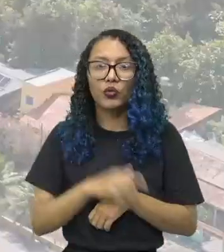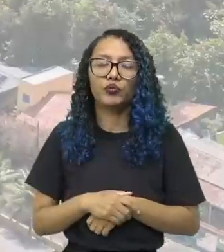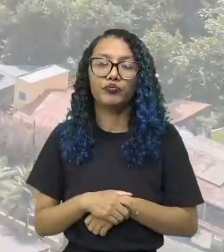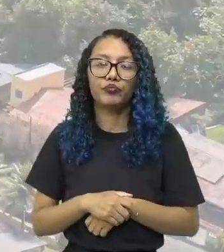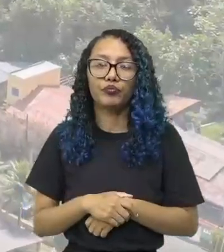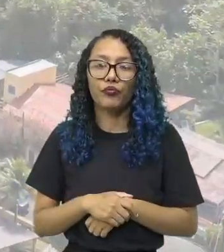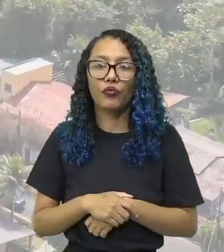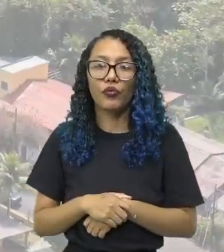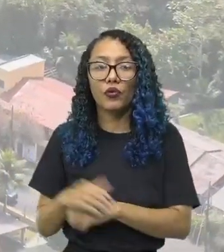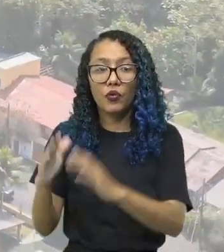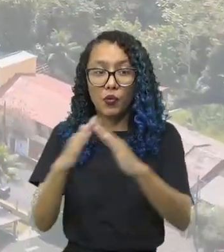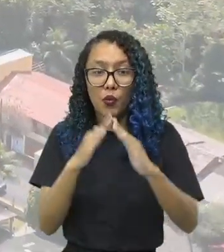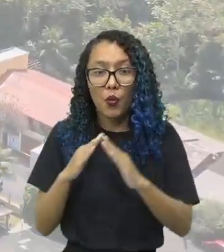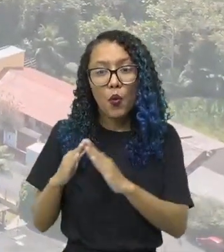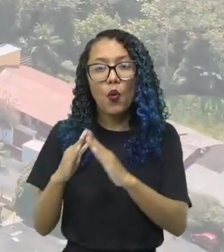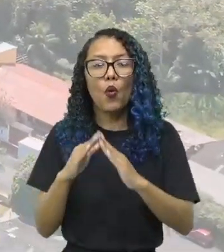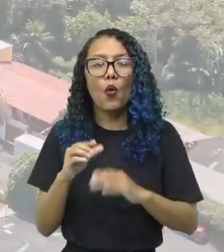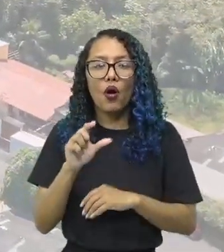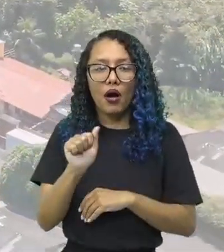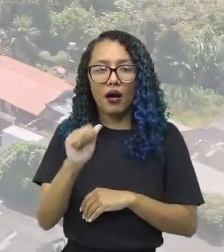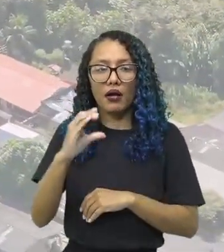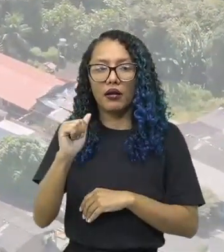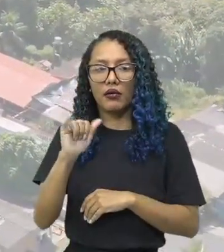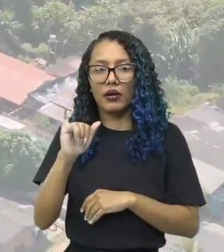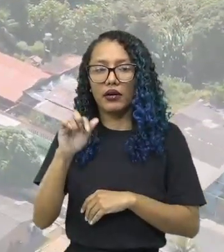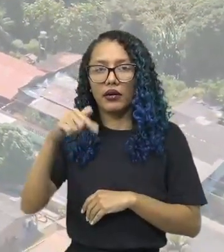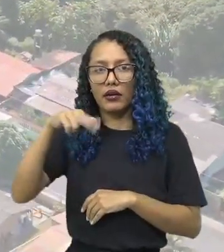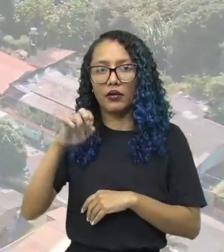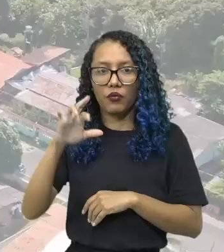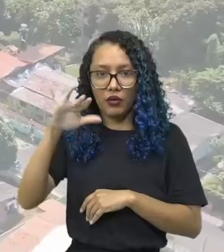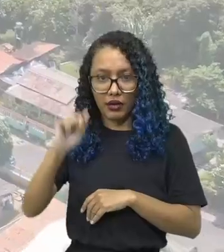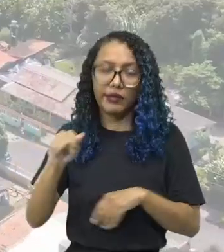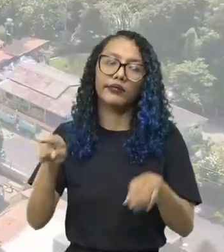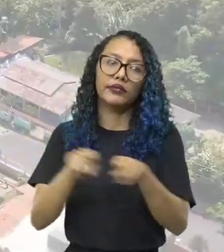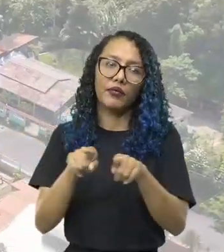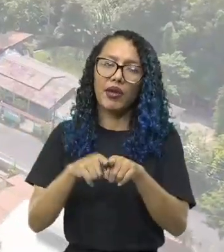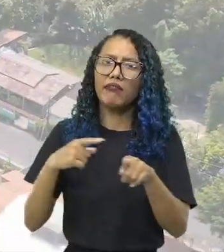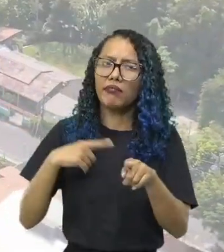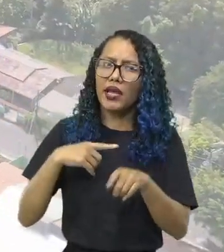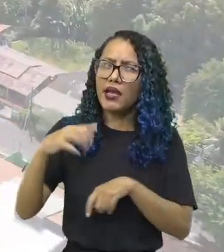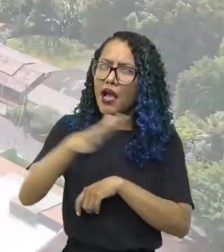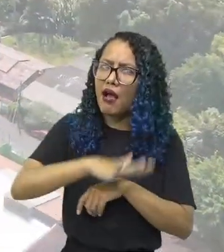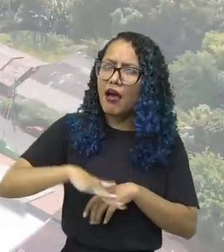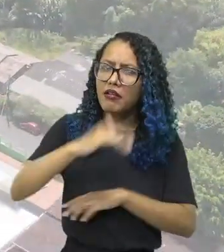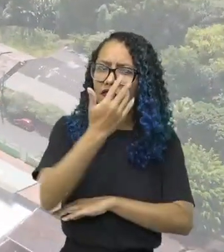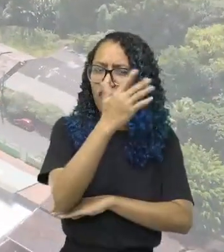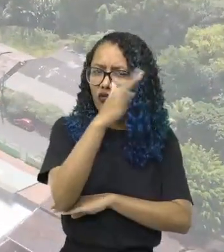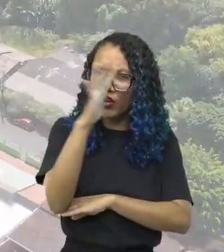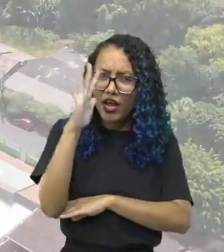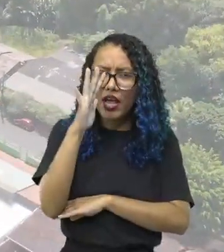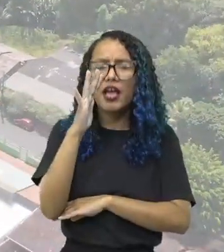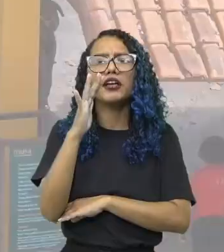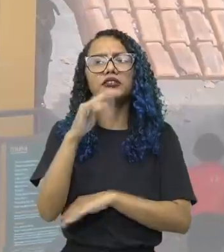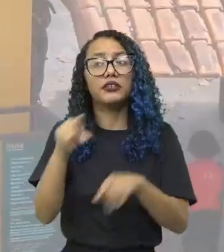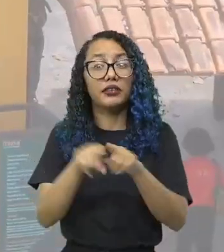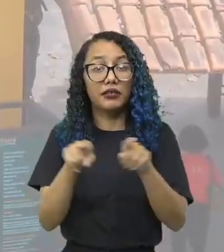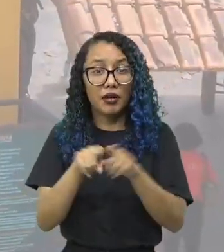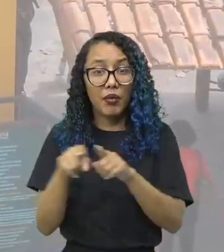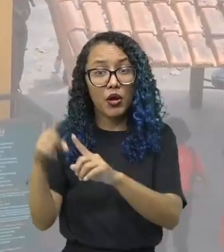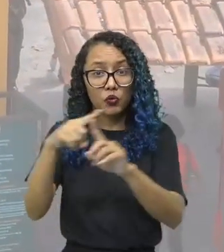também verificamos as moradias, a área verde, juntamente também com todos os